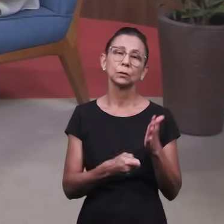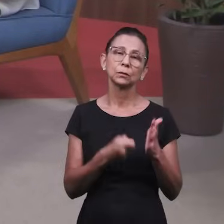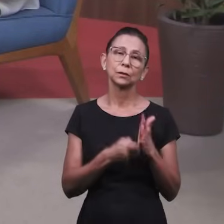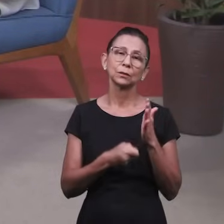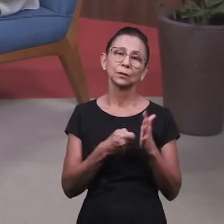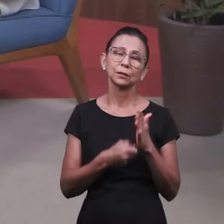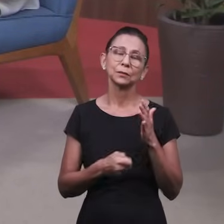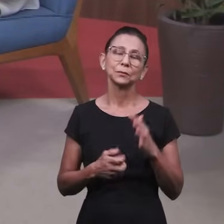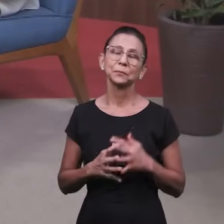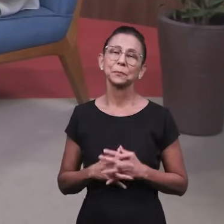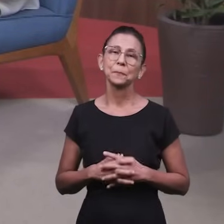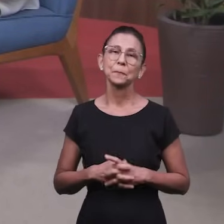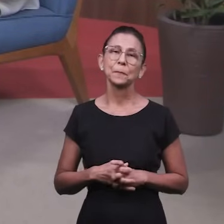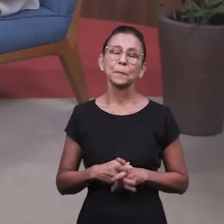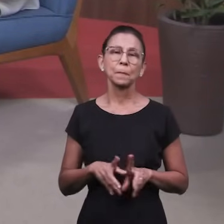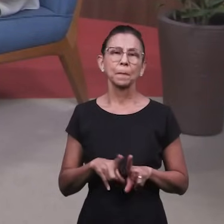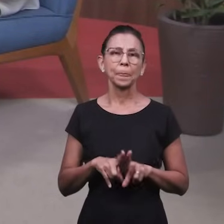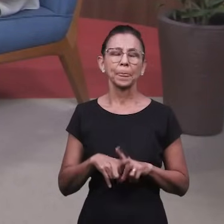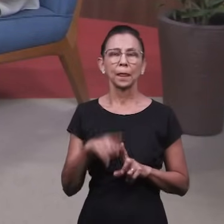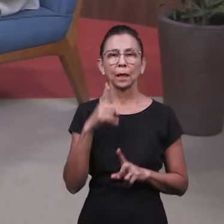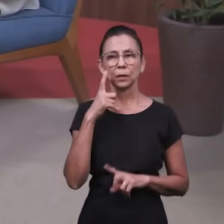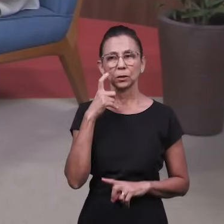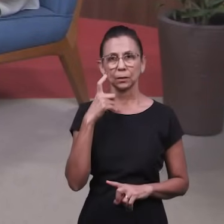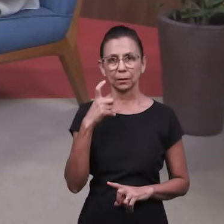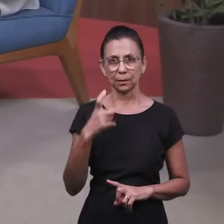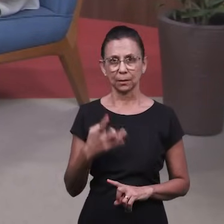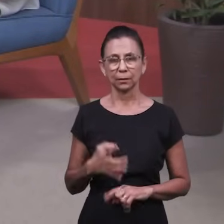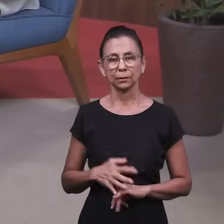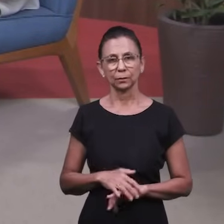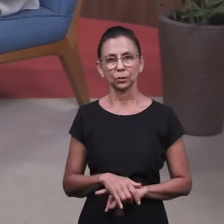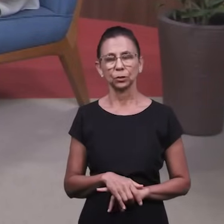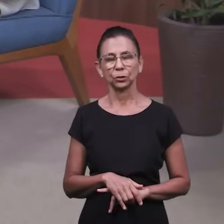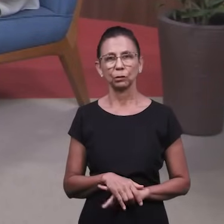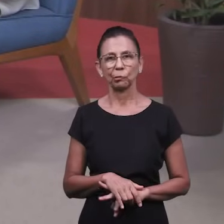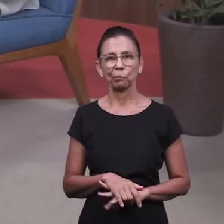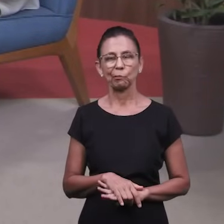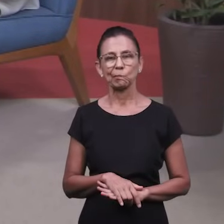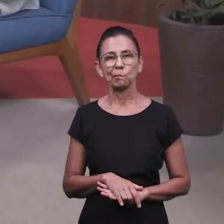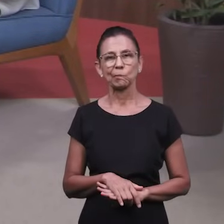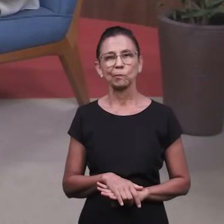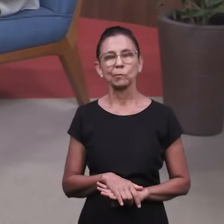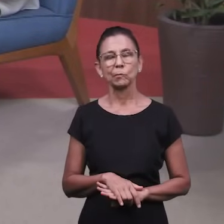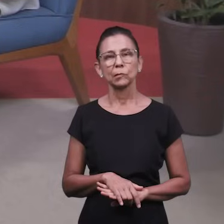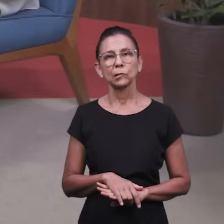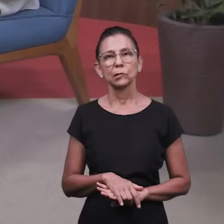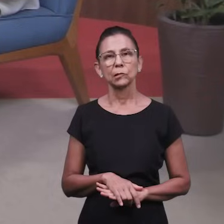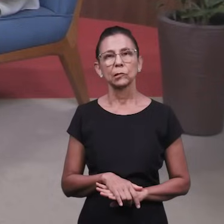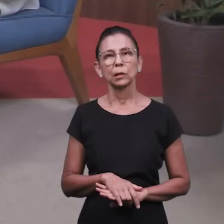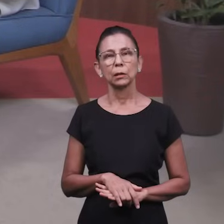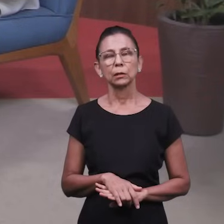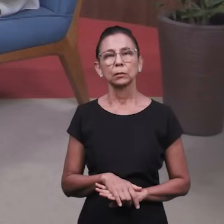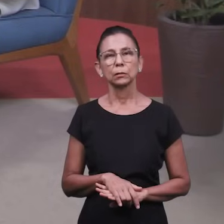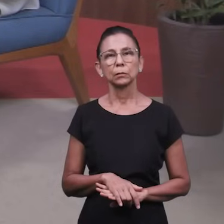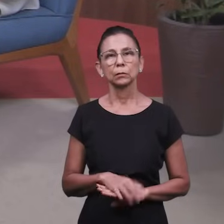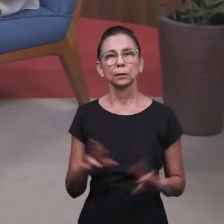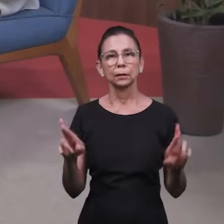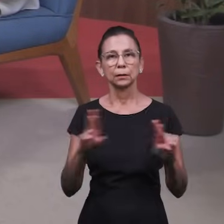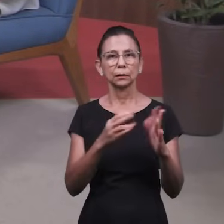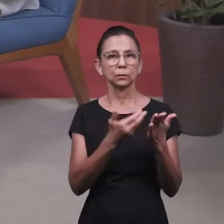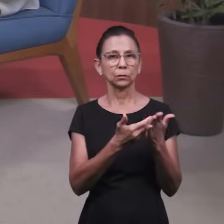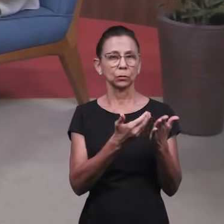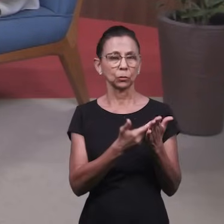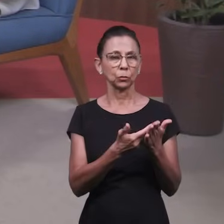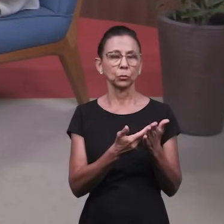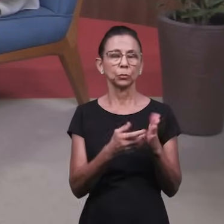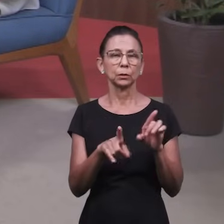É verdade. E há um aspecto que eu acho interessante aqui, Daniel, de tudo isso que nós estamos lendo, que estamos comentando